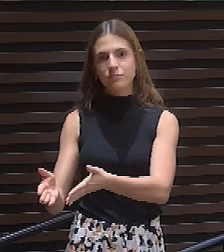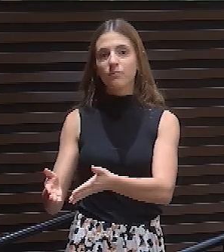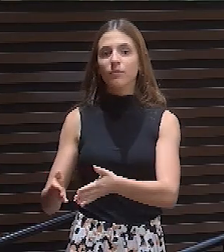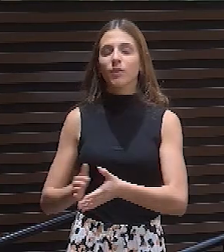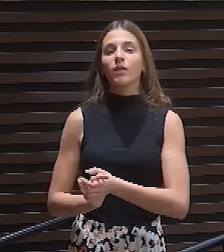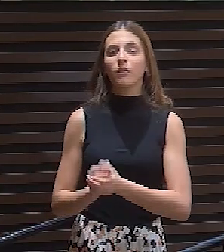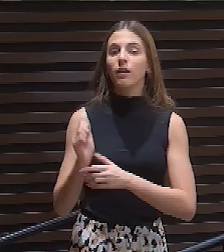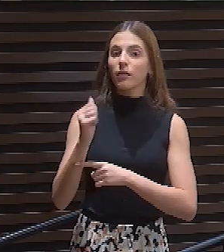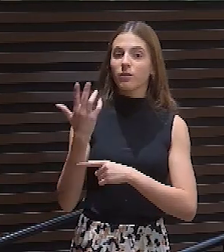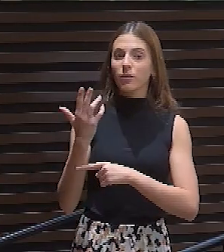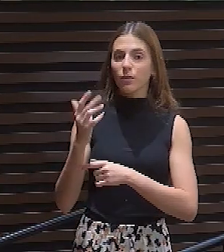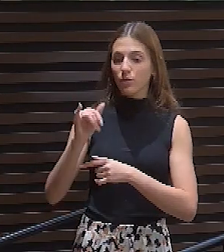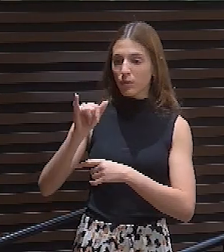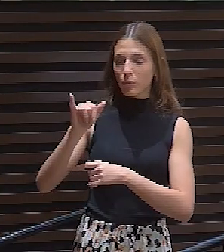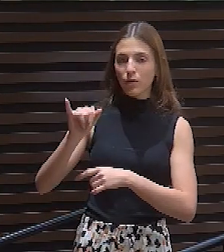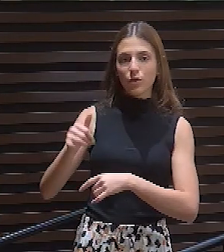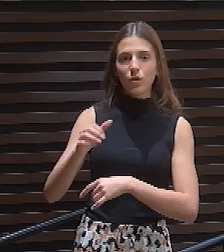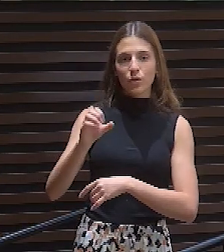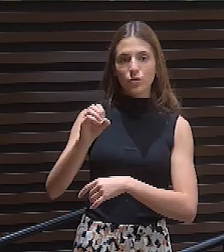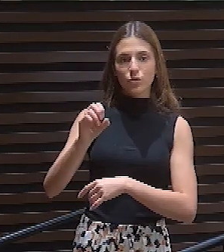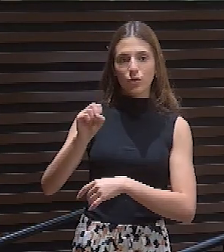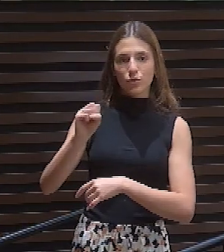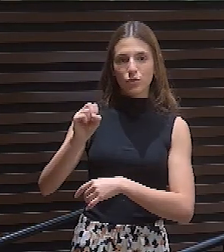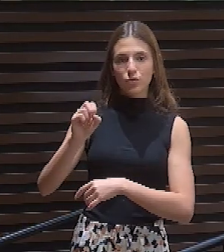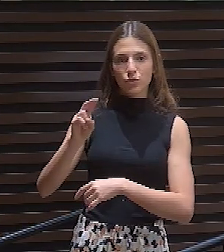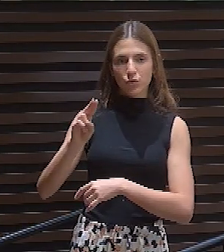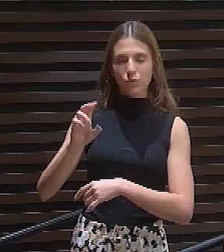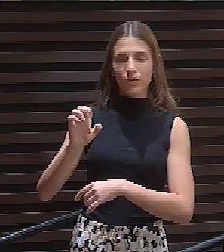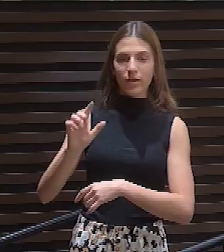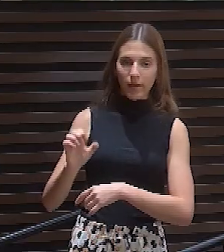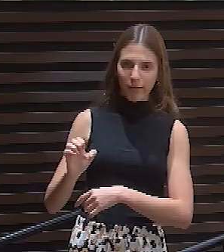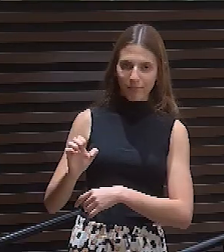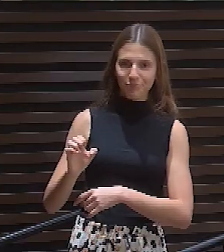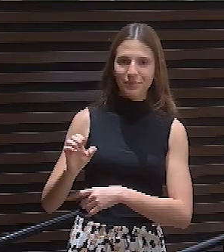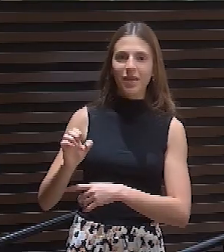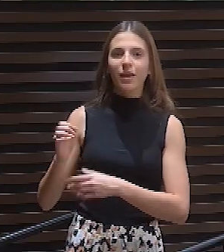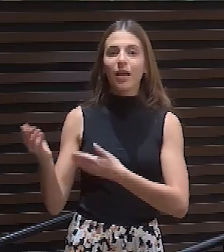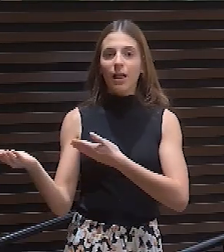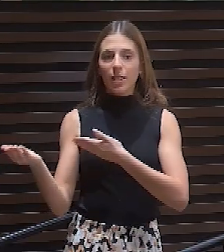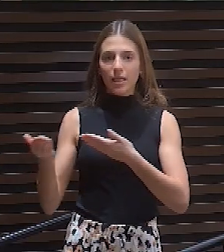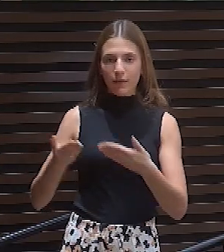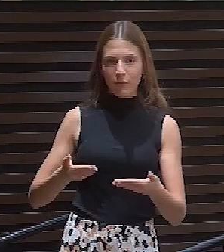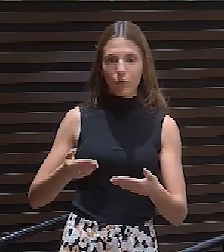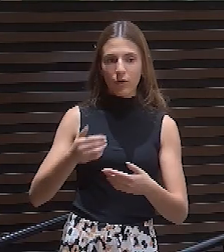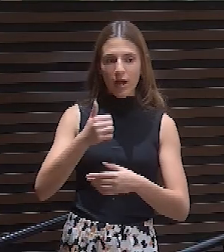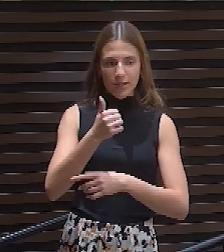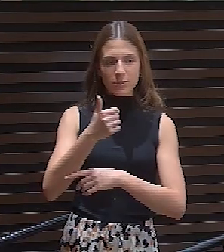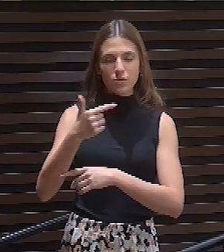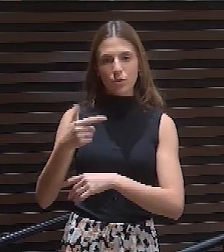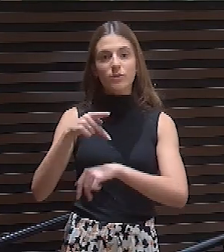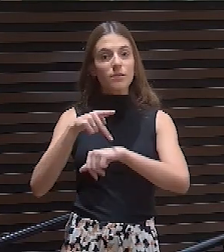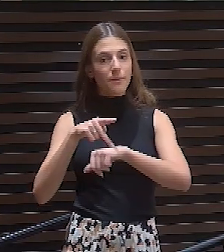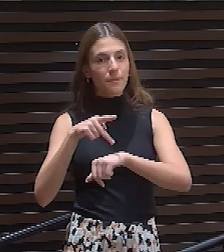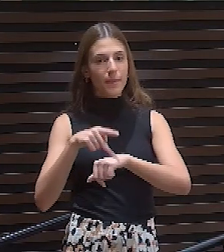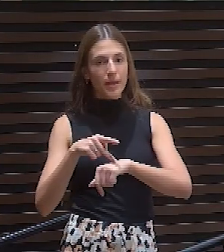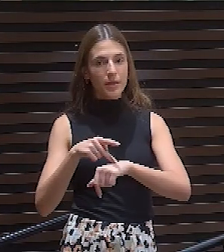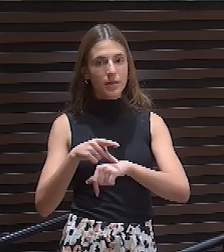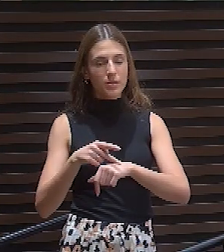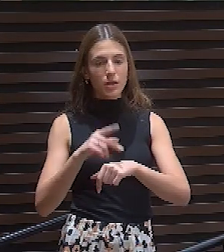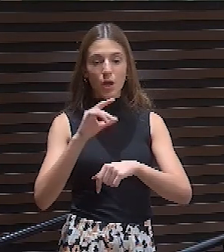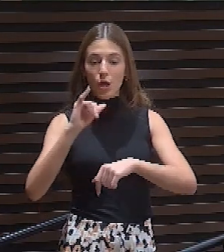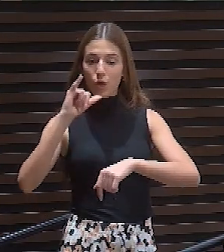Levantou Josué 12 pedras no meio do Jordão, no lugar em que